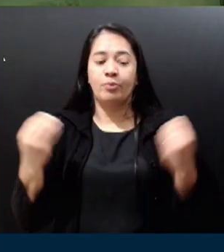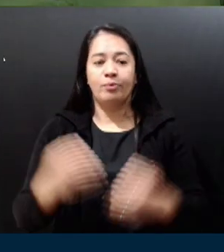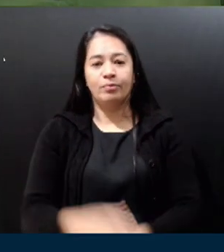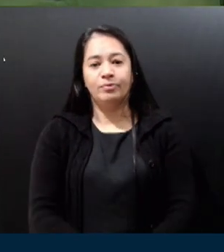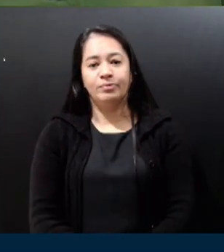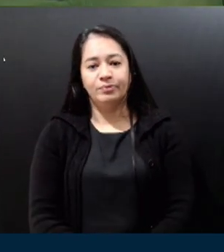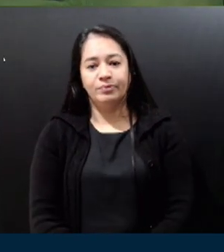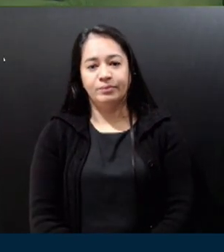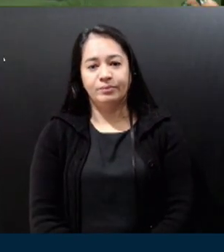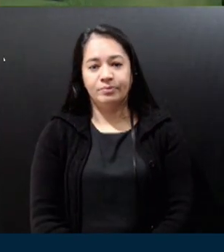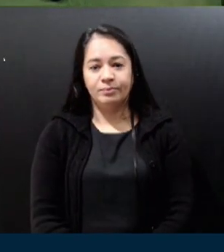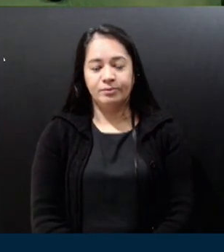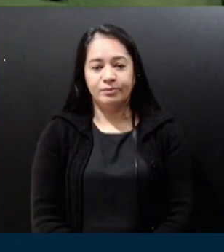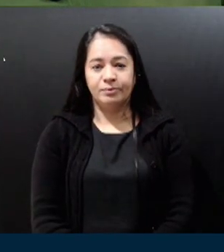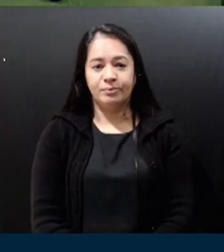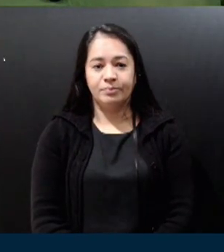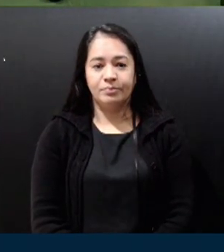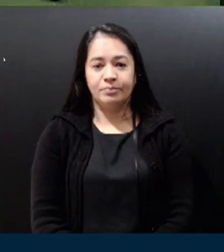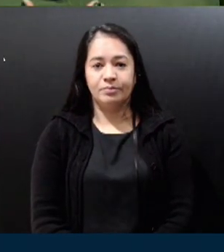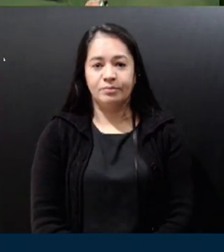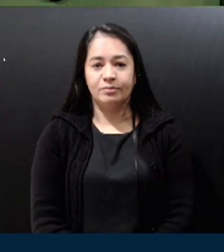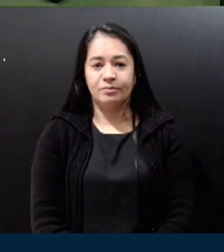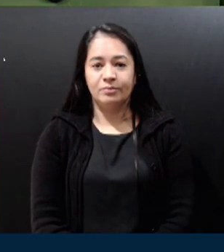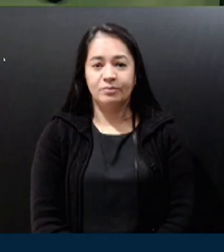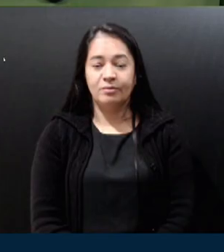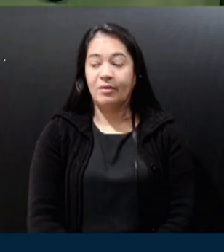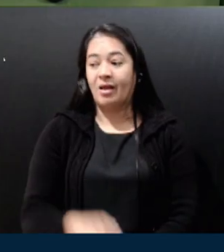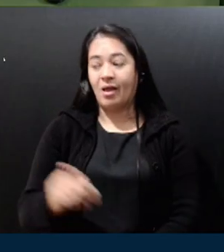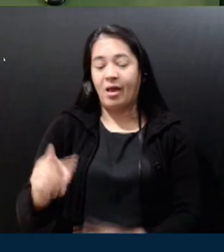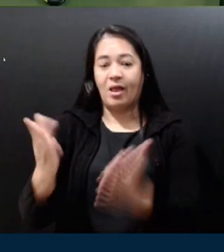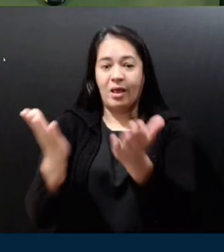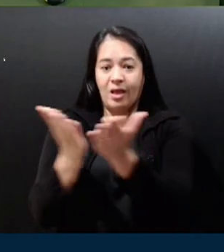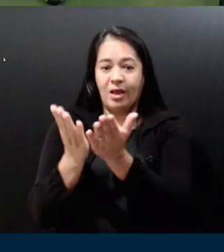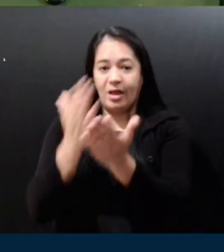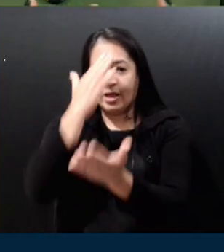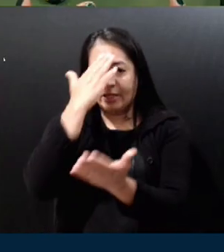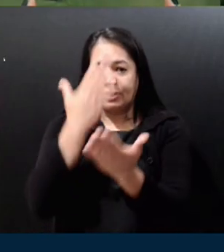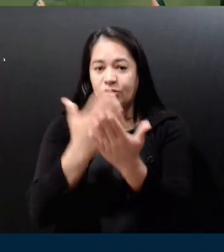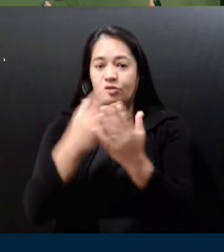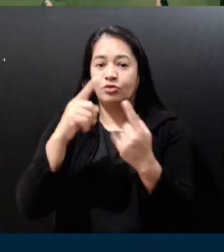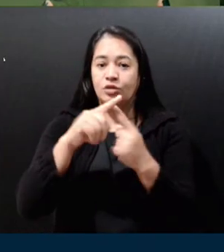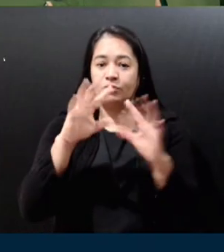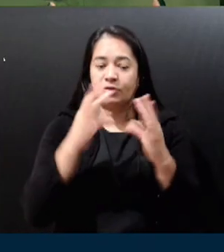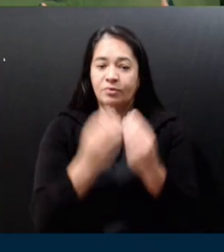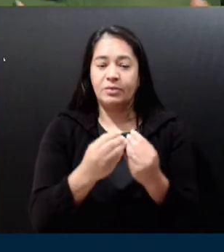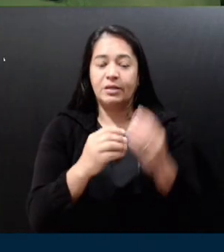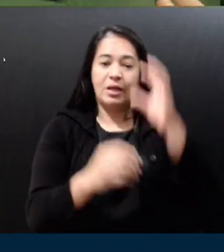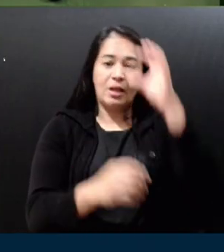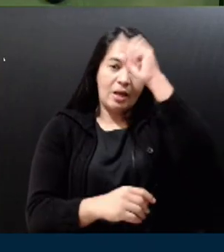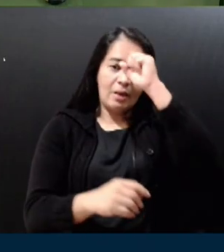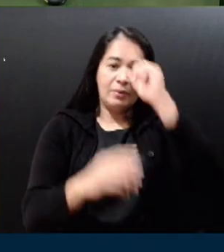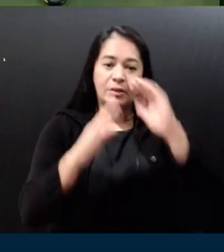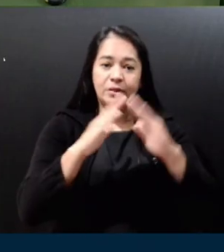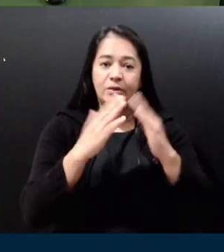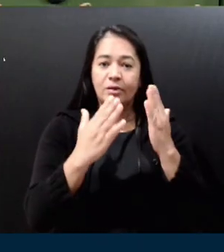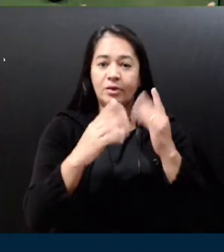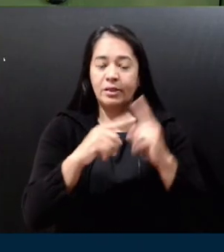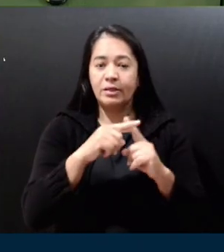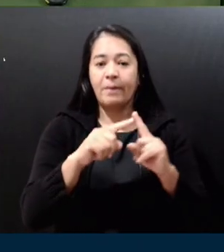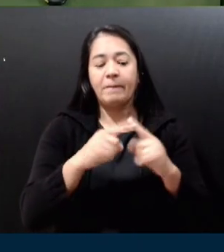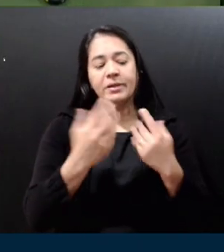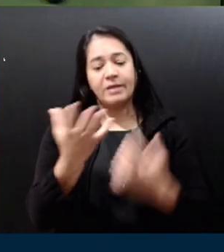faz? Ela é cristã, acredita no modelo de família que ela aprendeu na igreja. Então, ela quer ensinar aí os